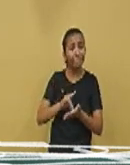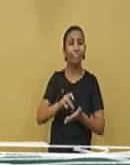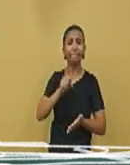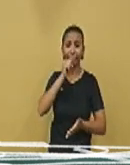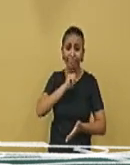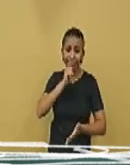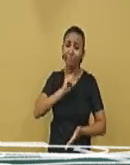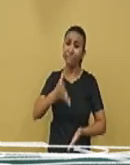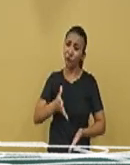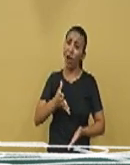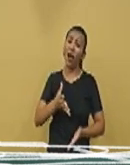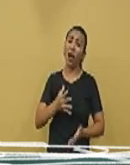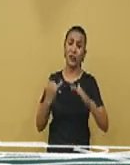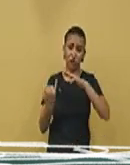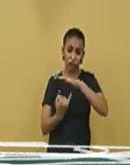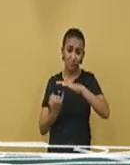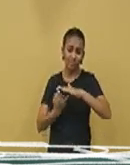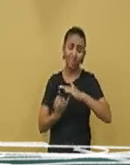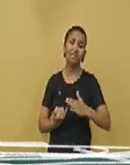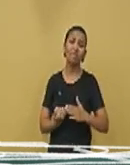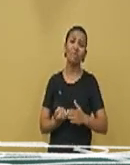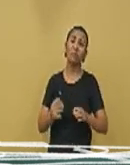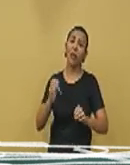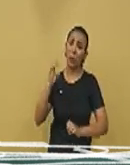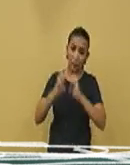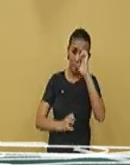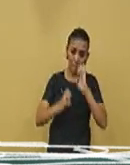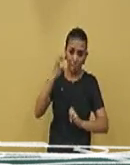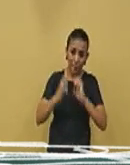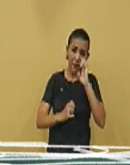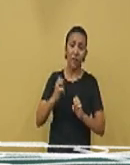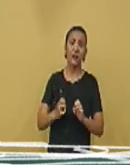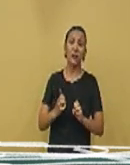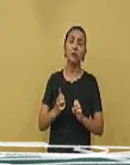as instituições, entidades, empresas que abandonaram